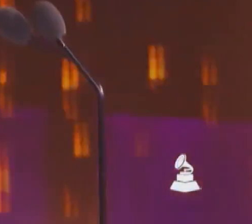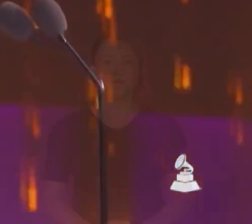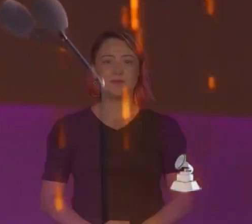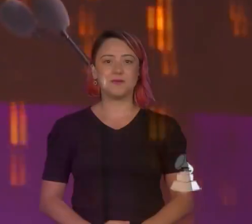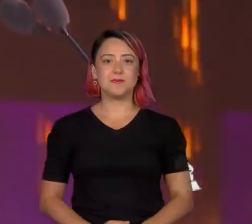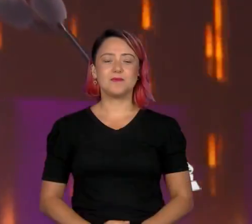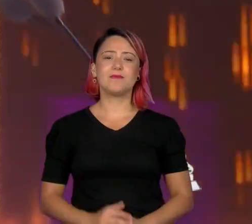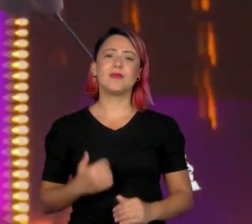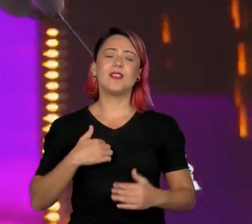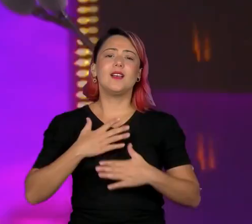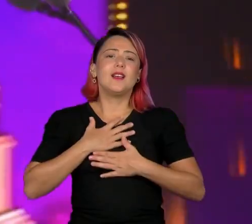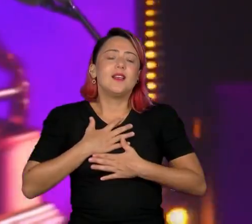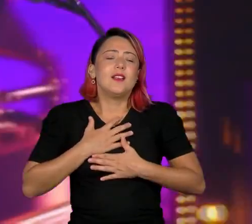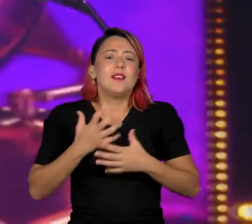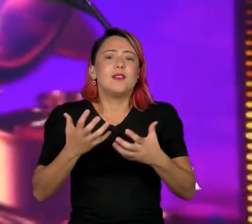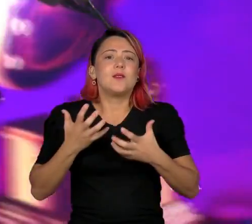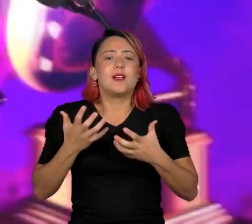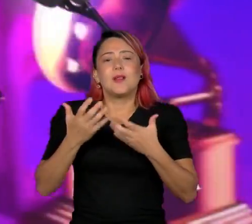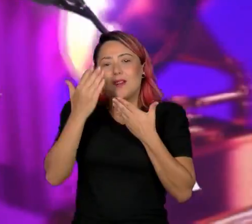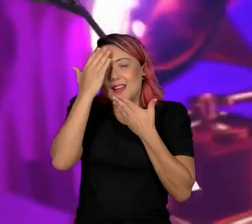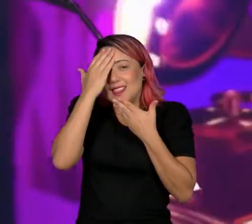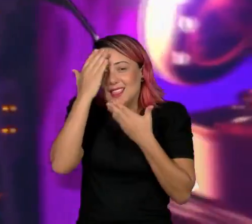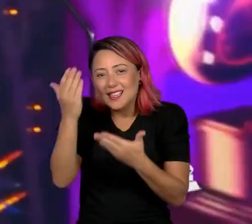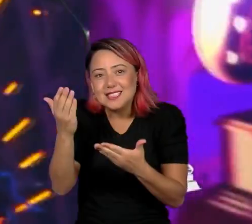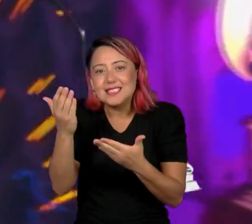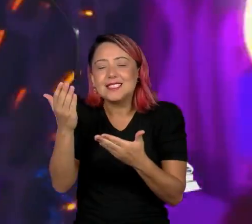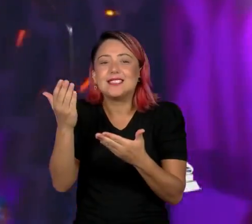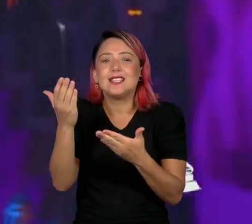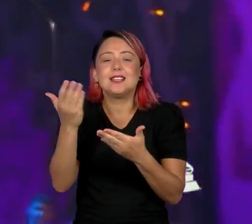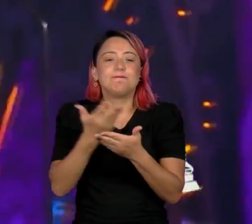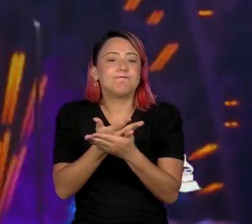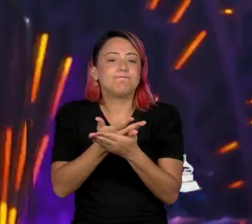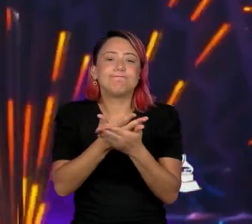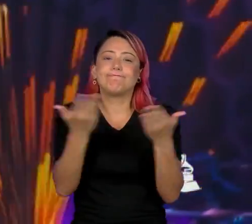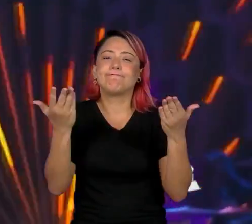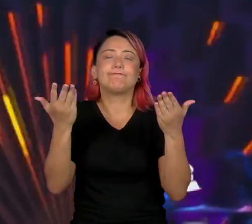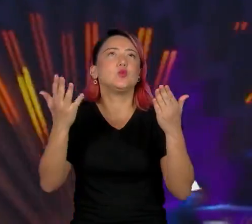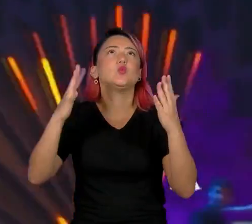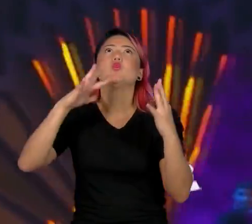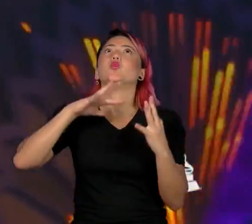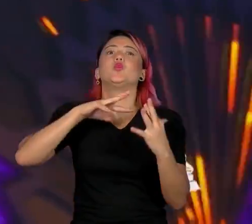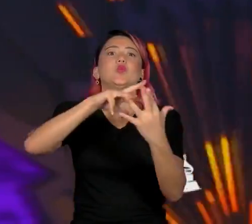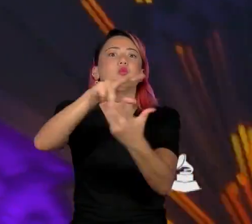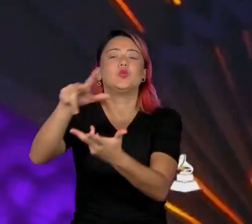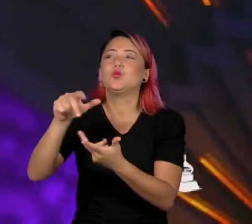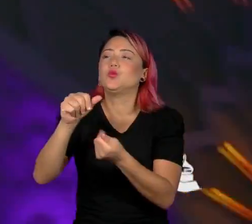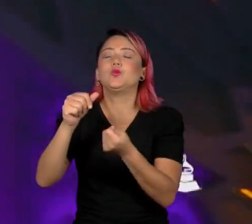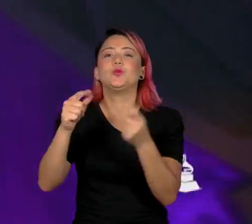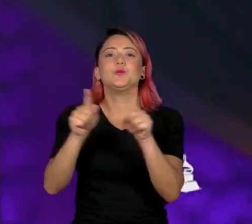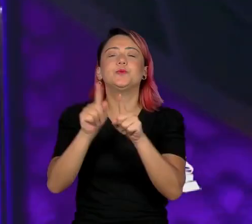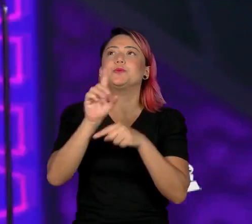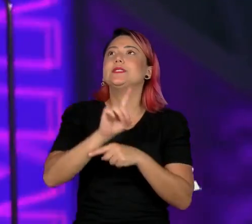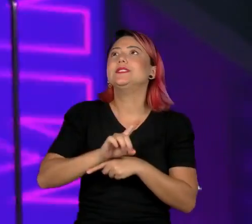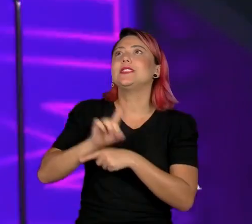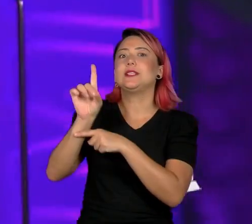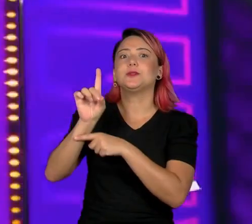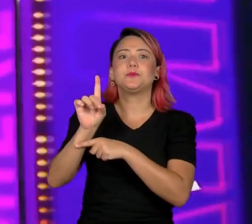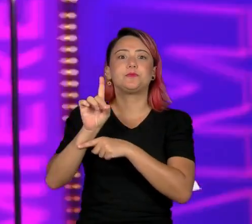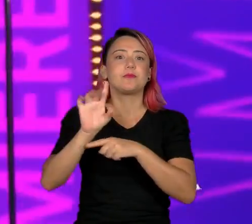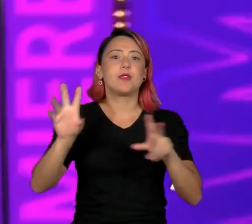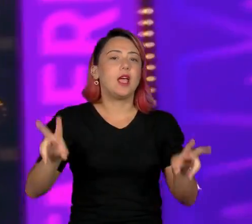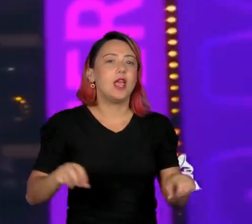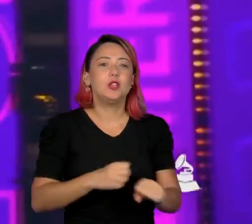Gostaria de empezar agradeciendo al universo, a Dios, a Lorixas,